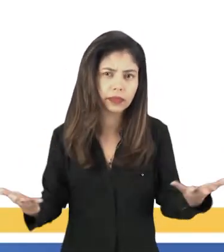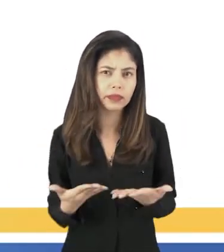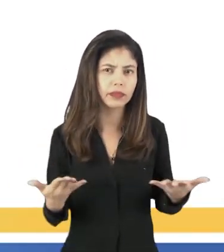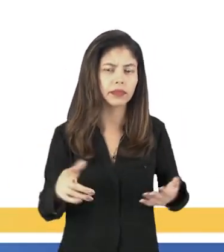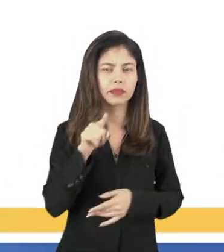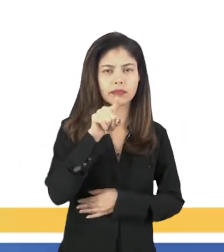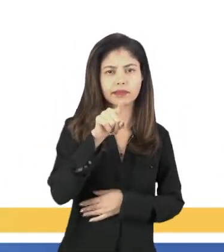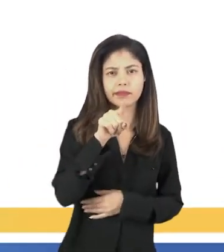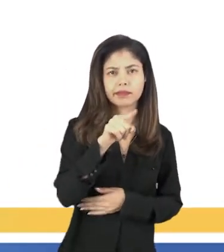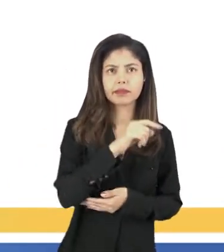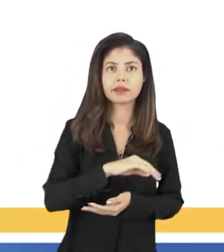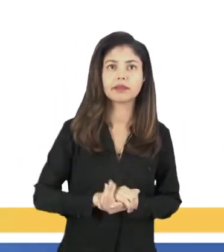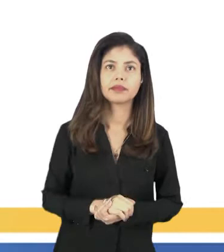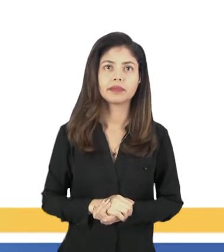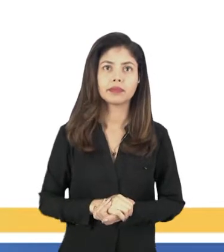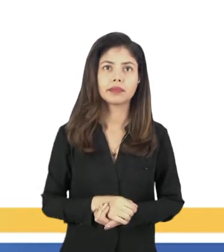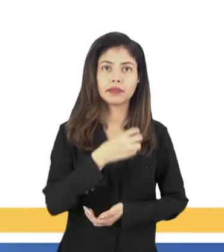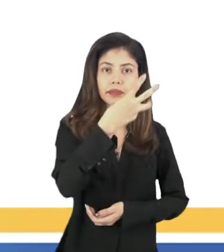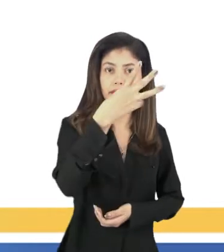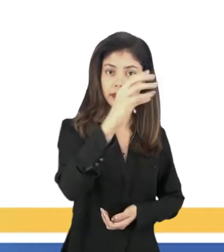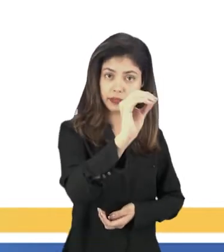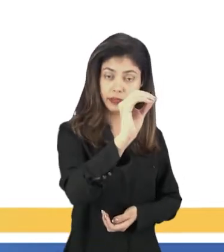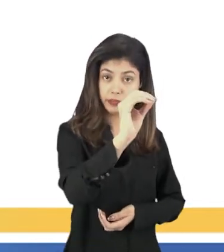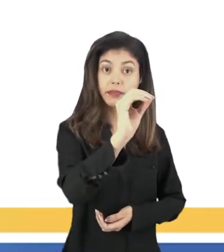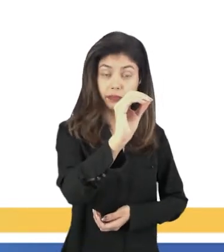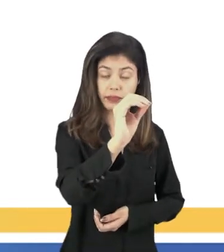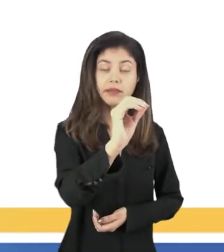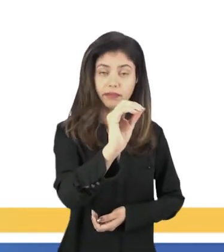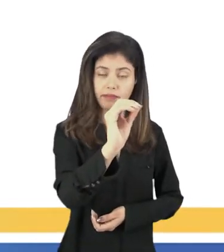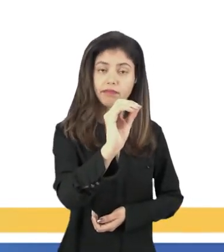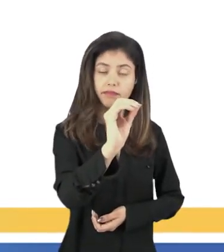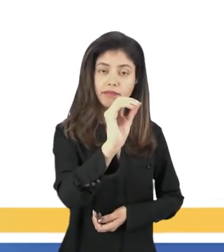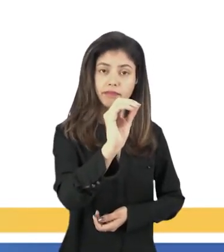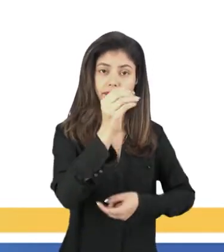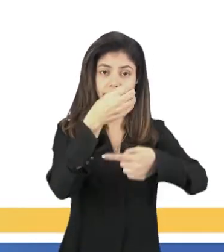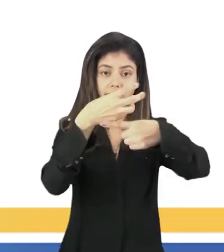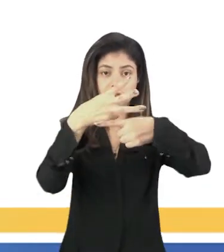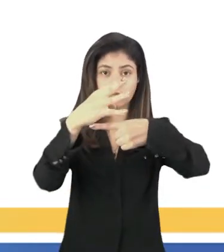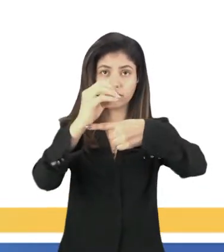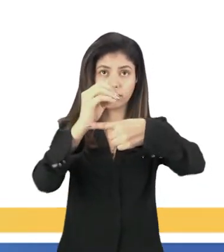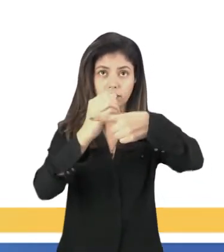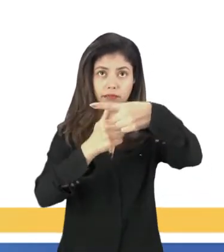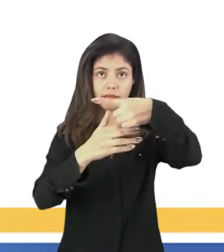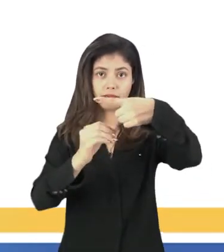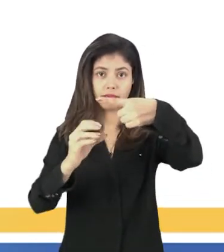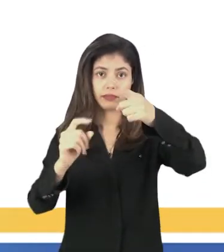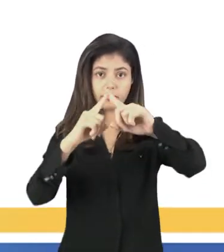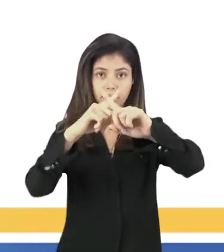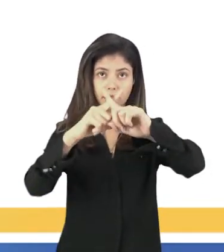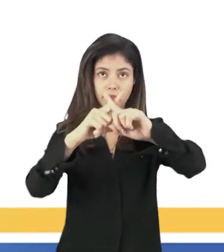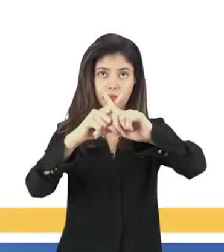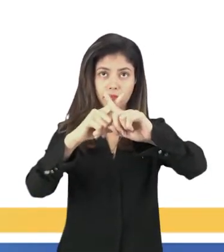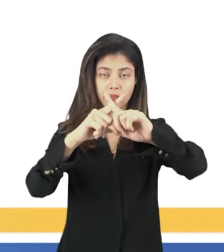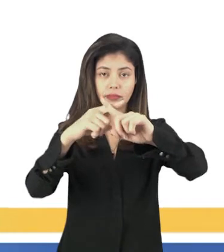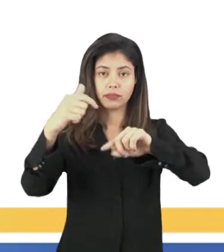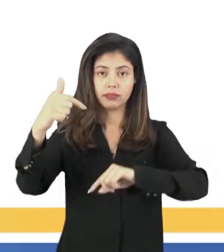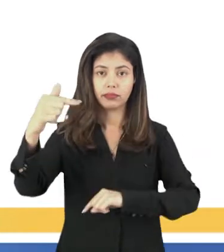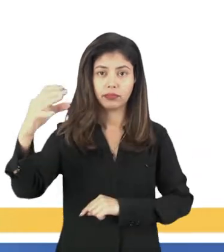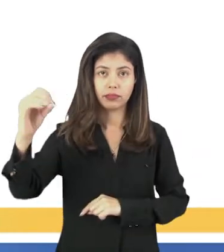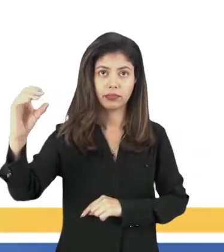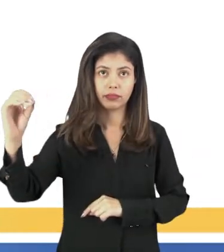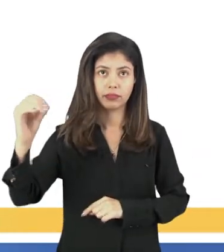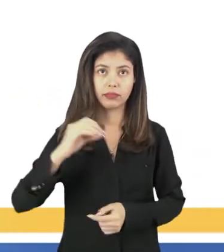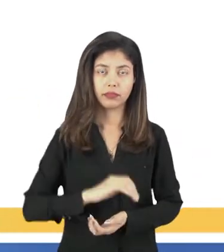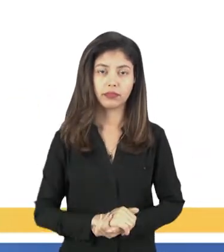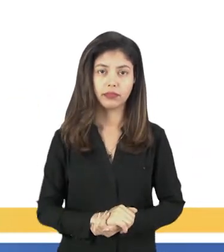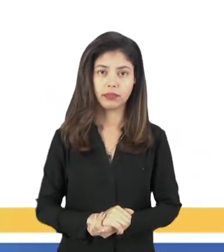nessa dessa forma aí 30 Lembrando que eu tenho 30 sobre sem vou multiplicar por sete